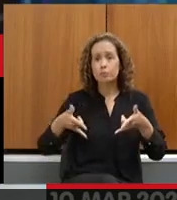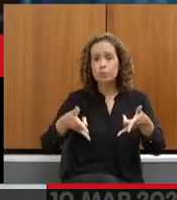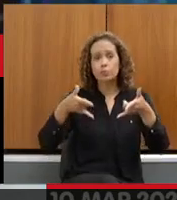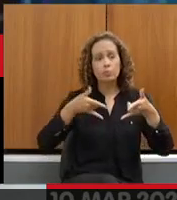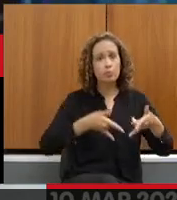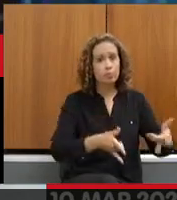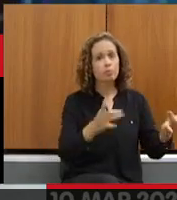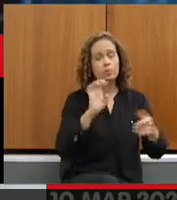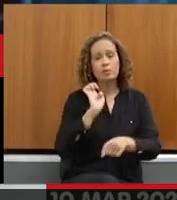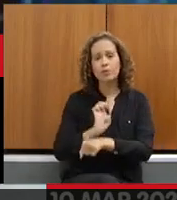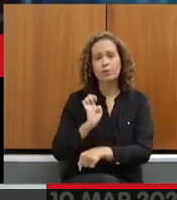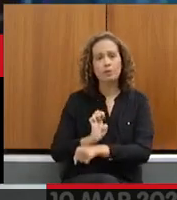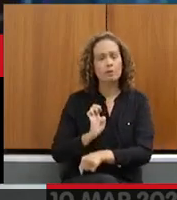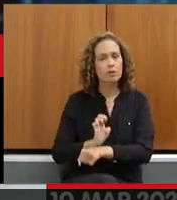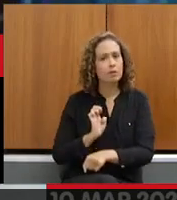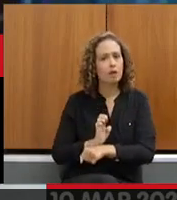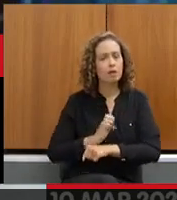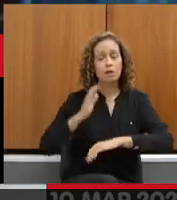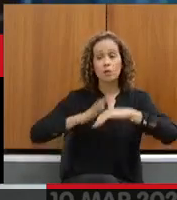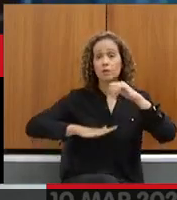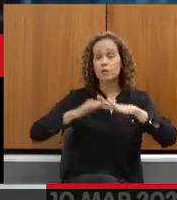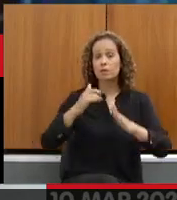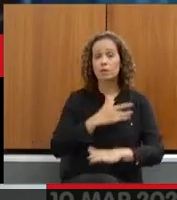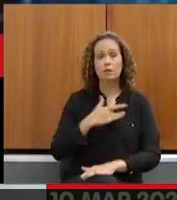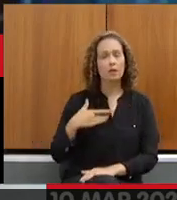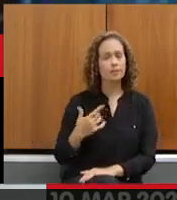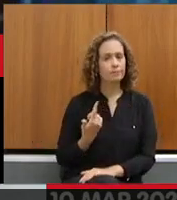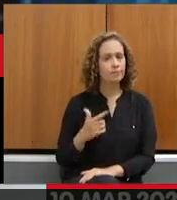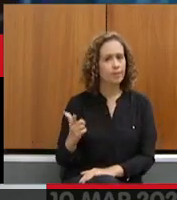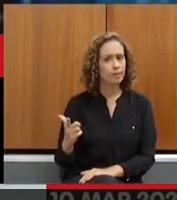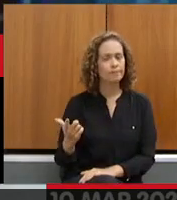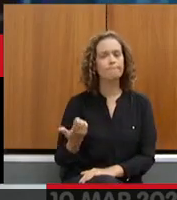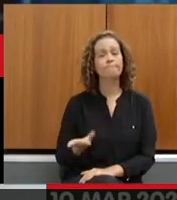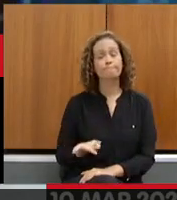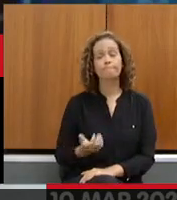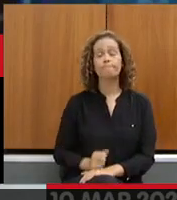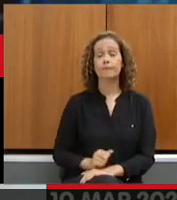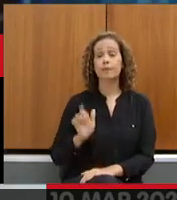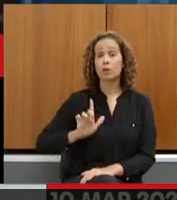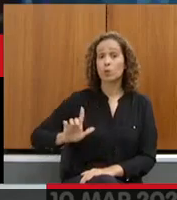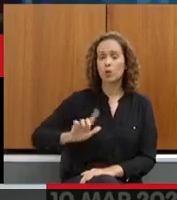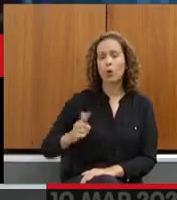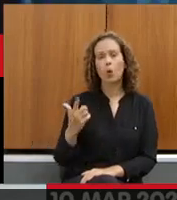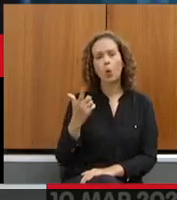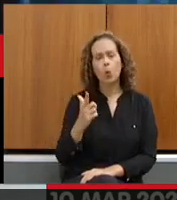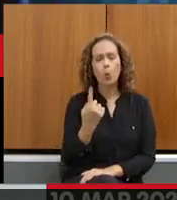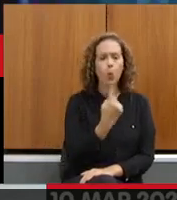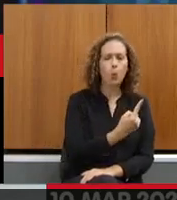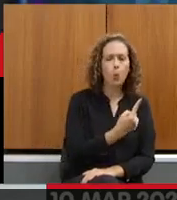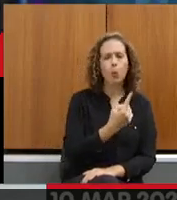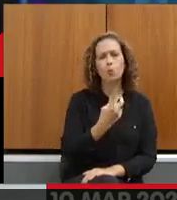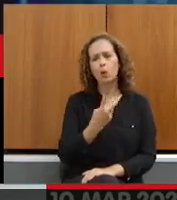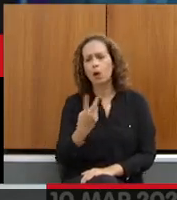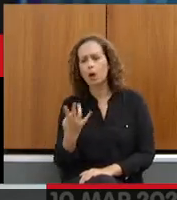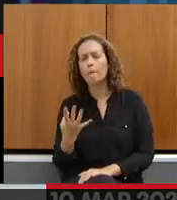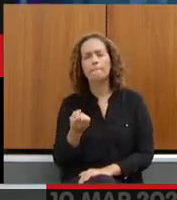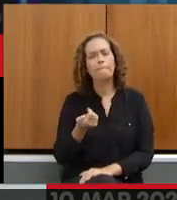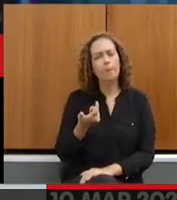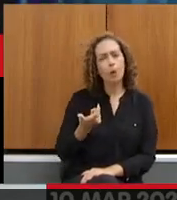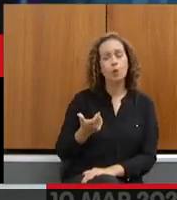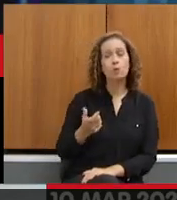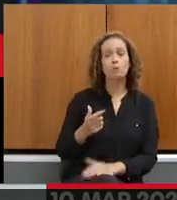leite que nós exaurimos a capacidade acostumando do estado é claro que um outro Leite a gente consegue mas que eu falo de